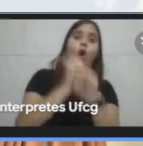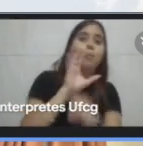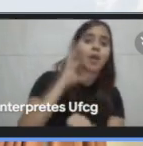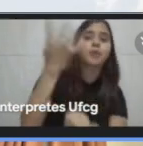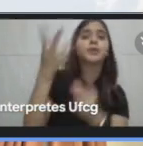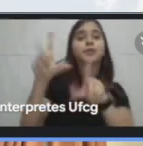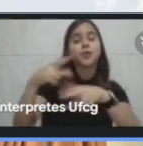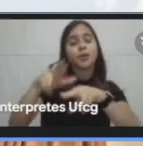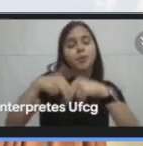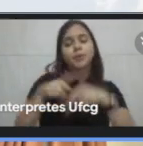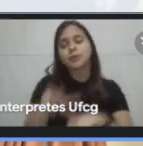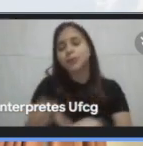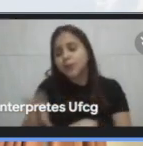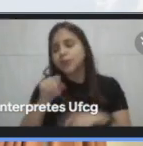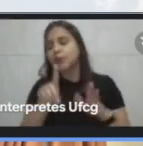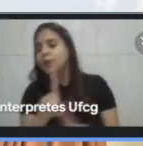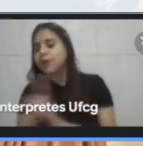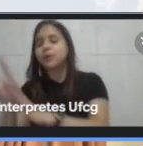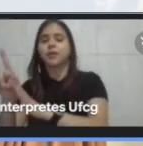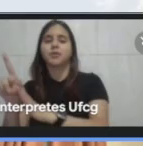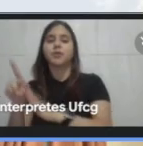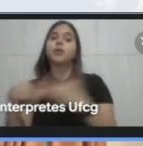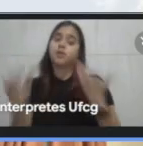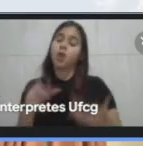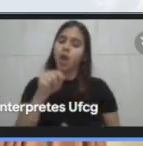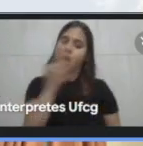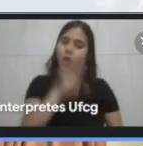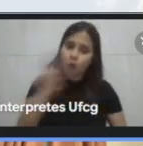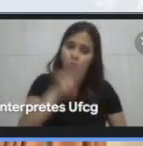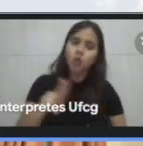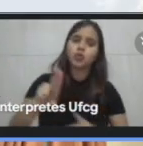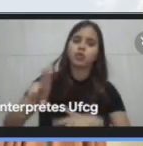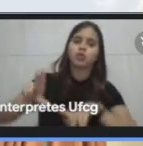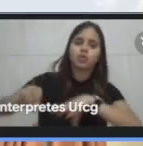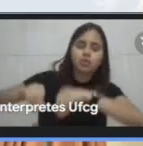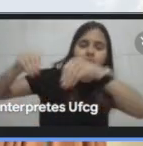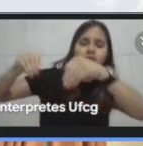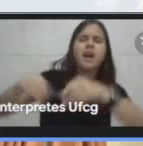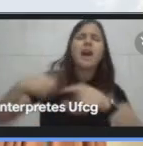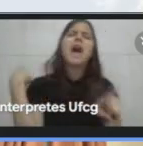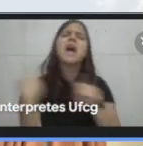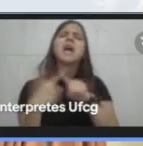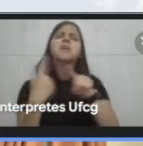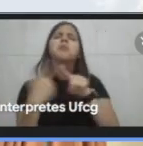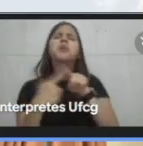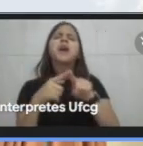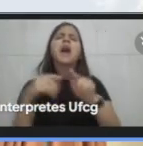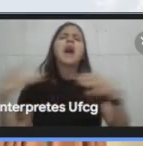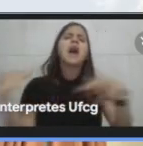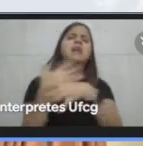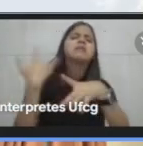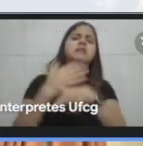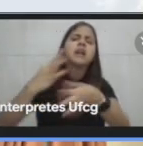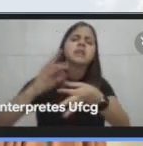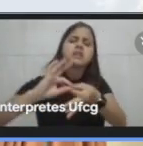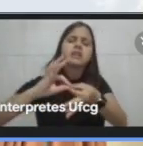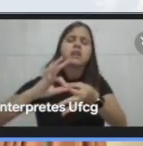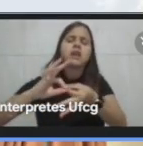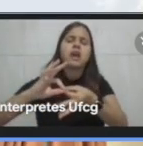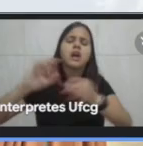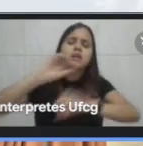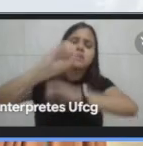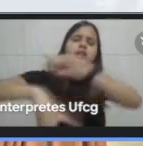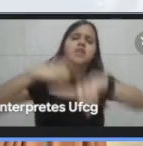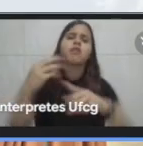vai fazer simulações de uso e cobertura da terra. Então, o que faz a cidade crescer para o leste, para o oeste, para o norte ou para o sul. Então,